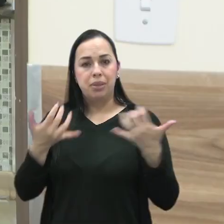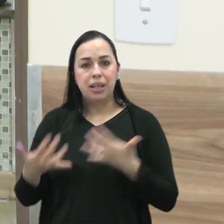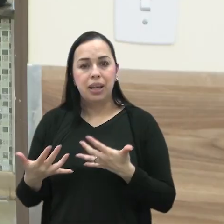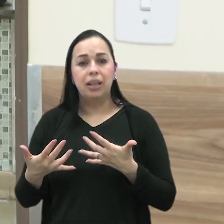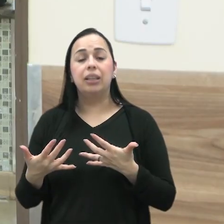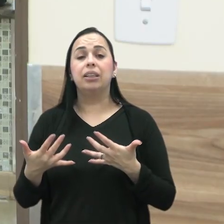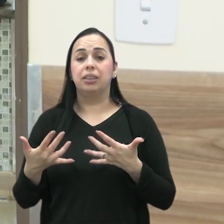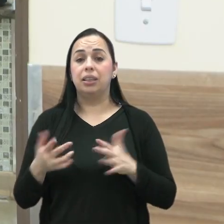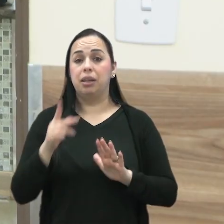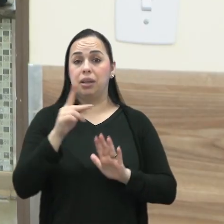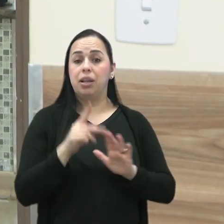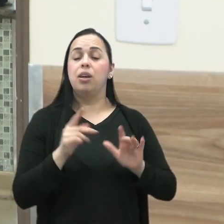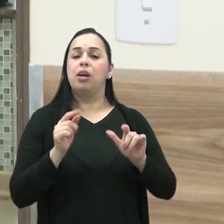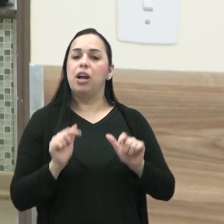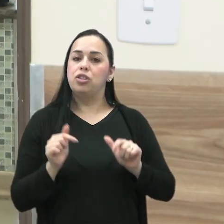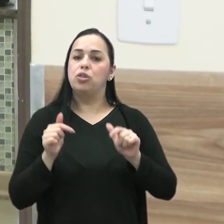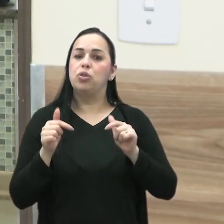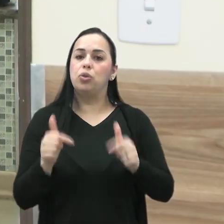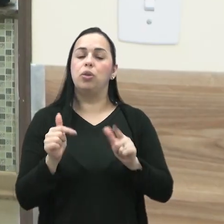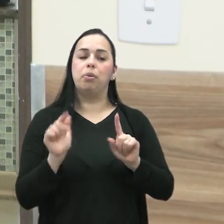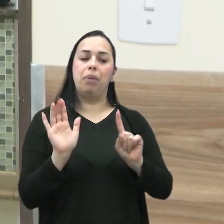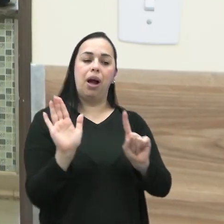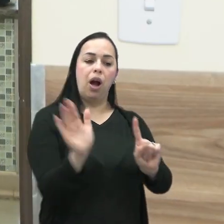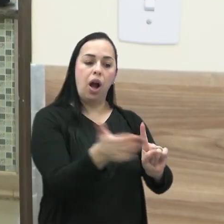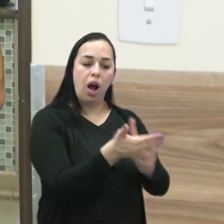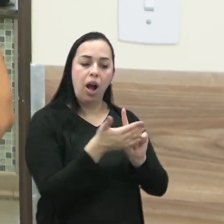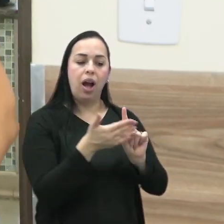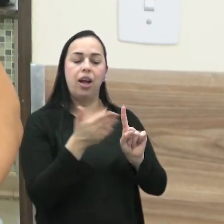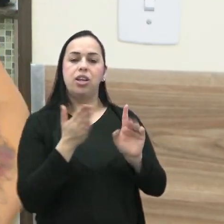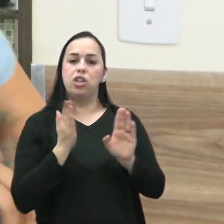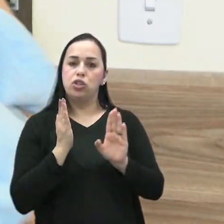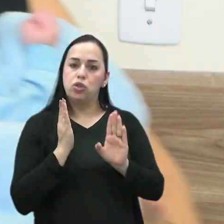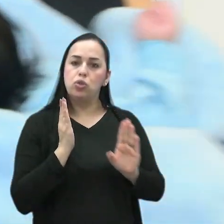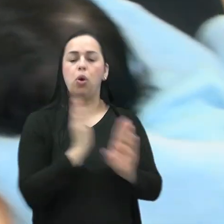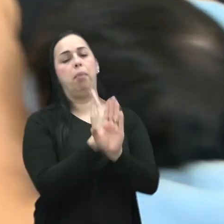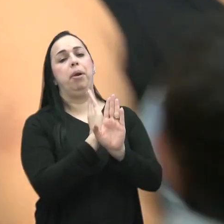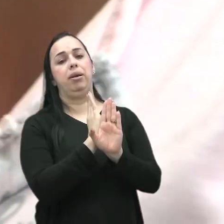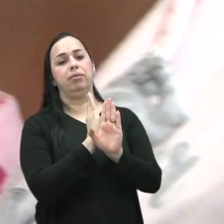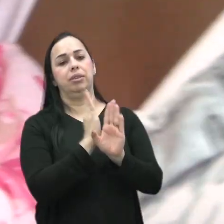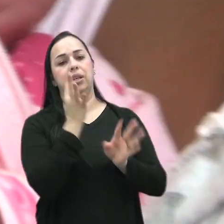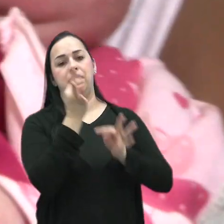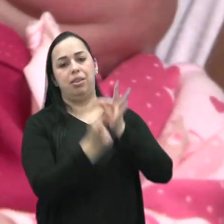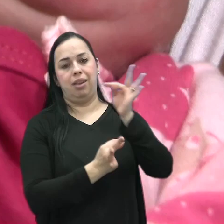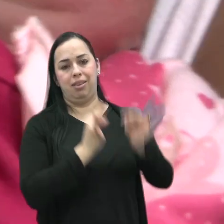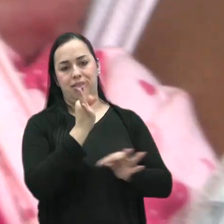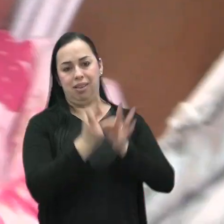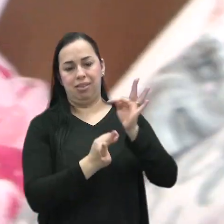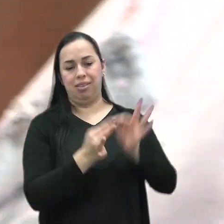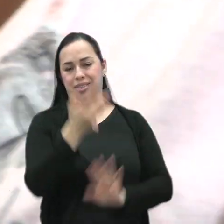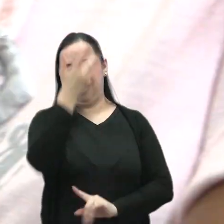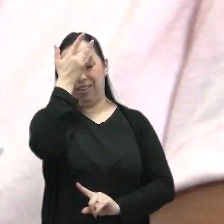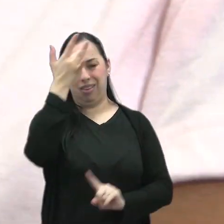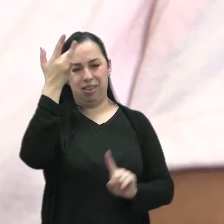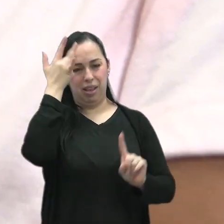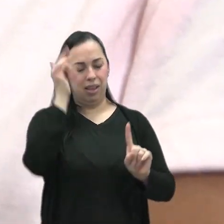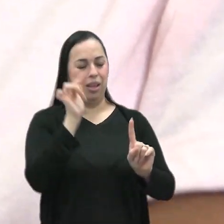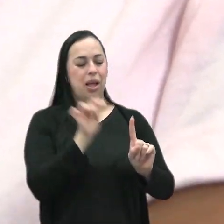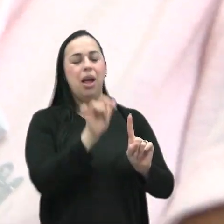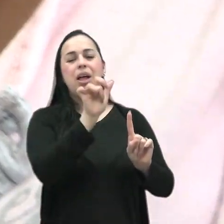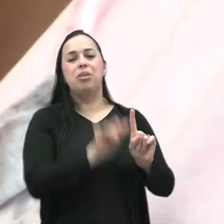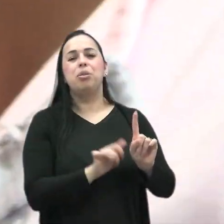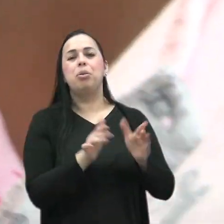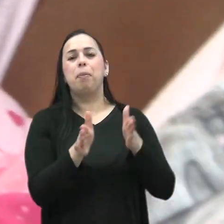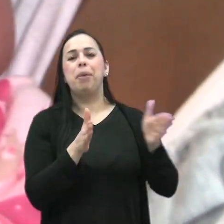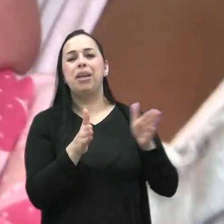busca desenvolver ações para promover, prevenir, diagnosticar e tratar transtornos mentais em